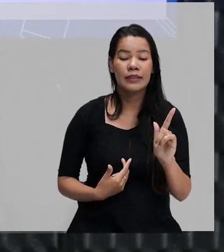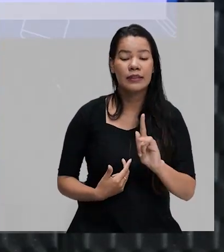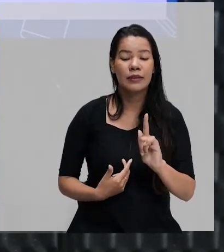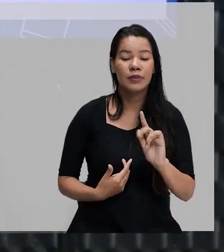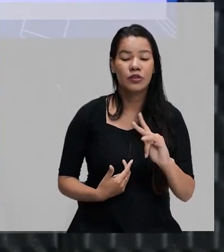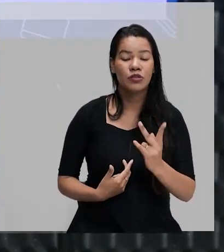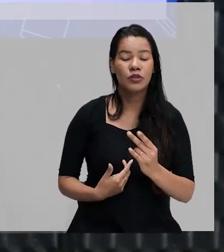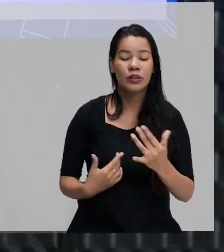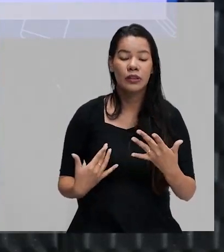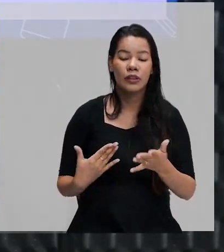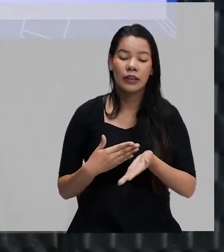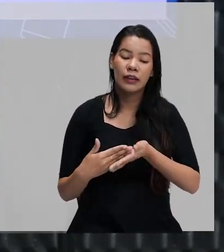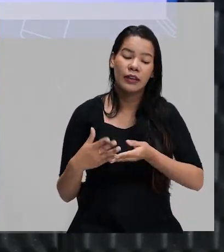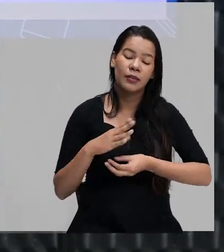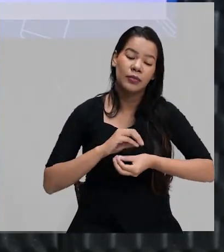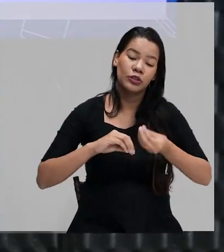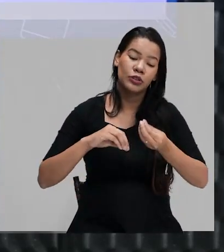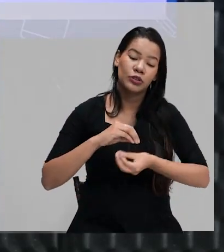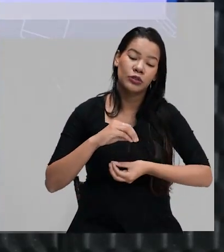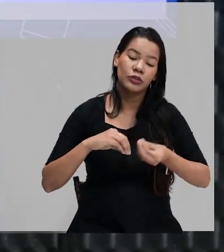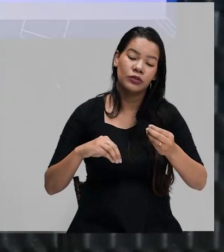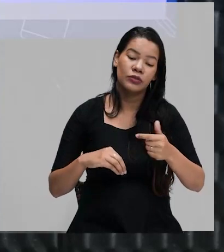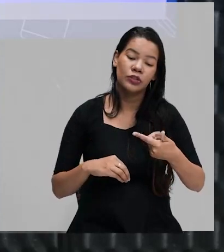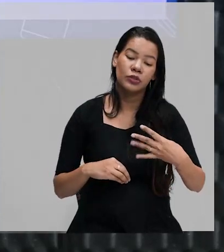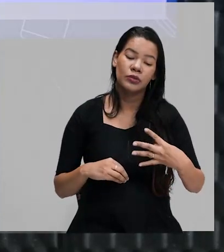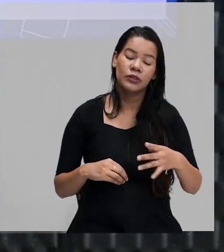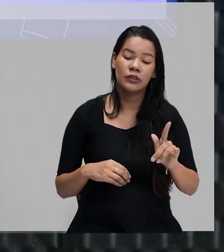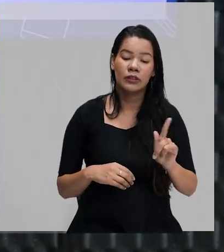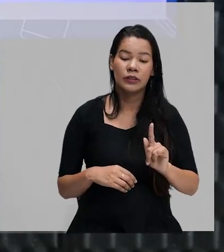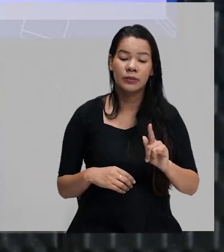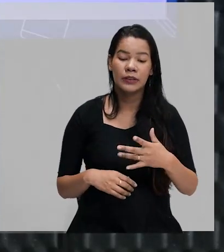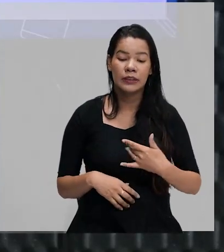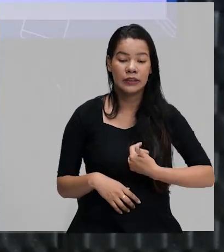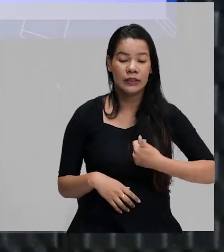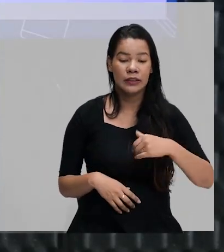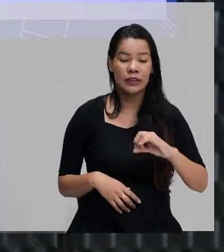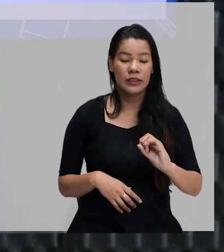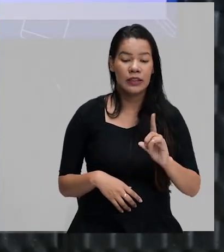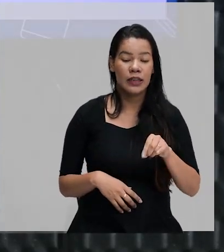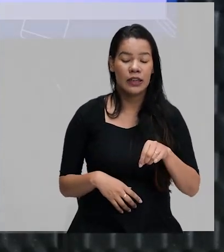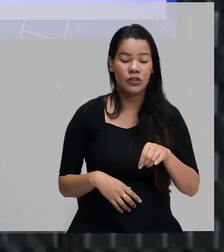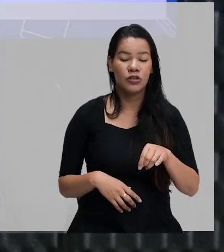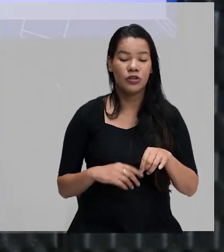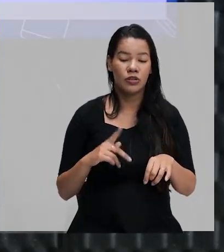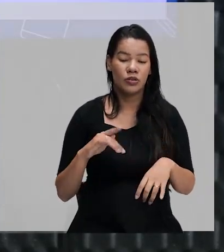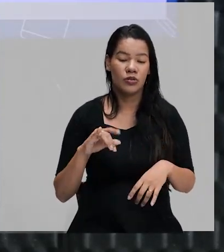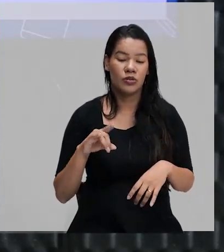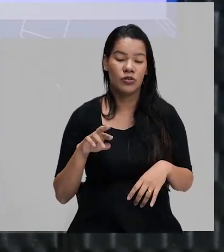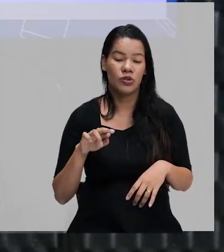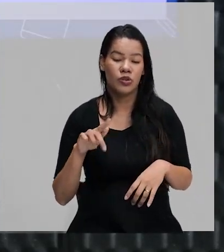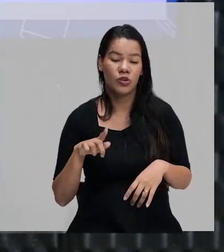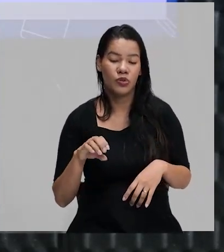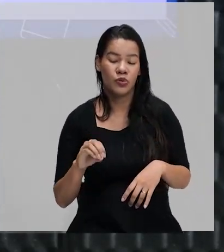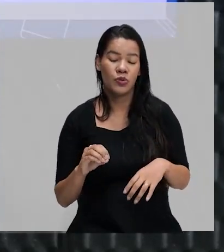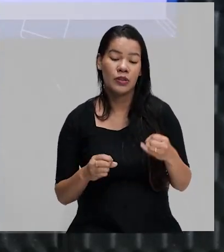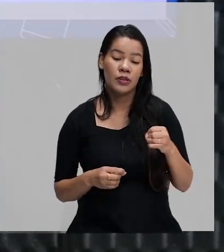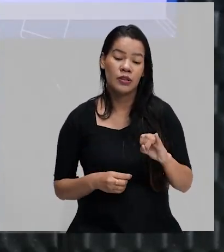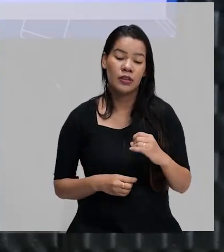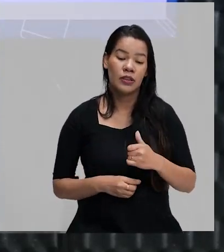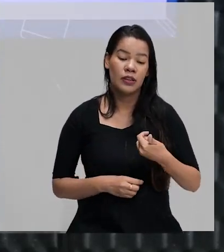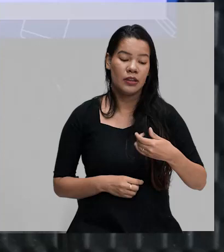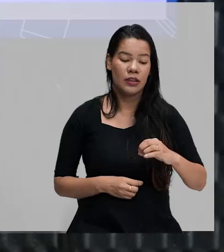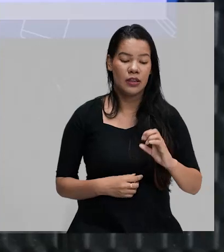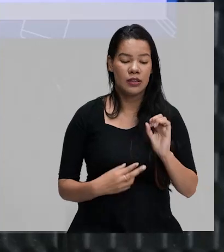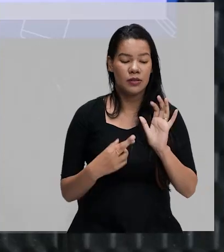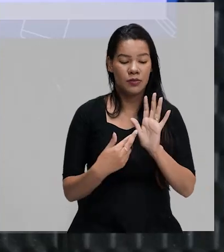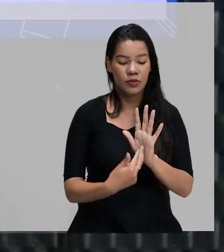daquela mistura inicial, né, 24 gramas, 10 gramas é de hidrogênio. Se 10 gramas